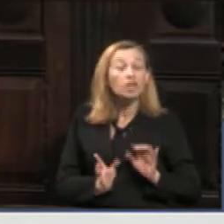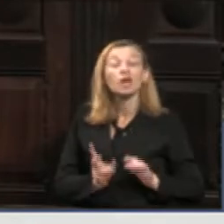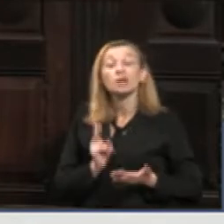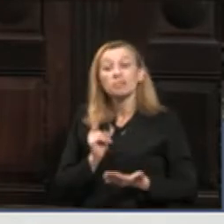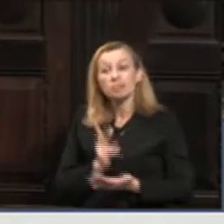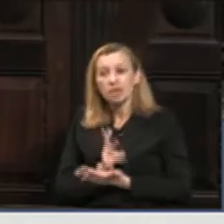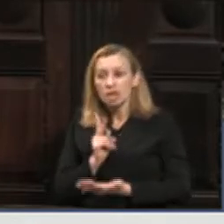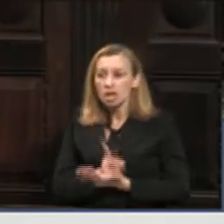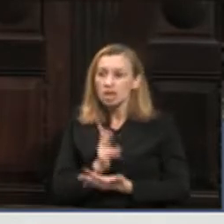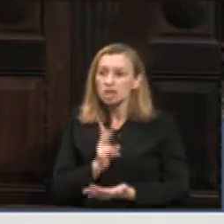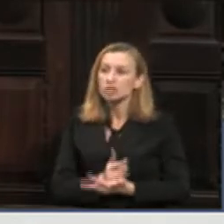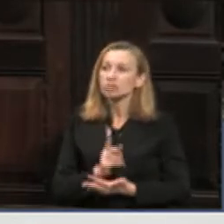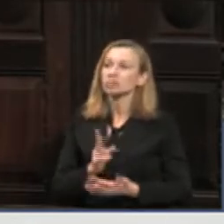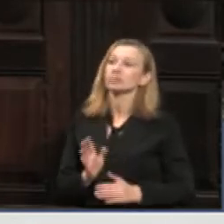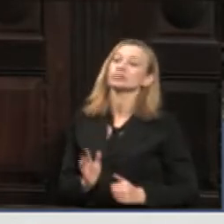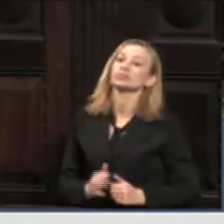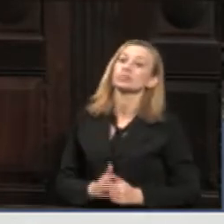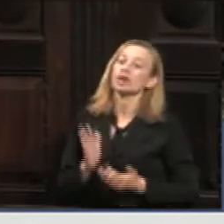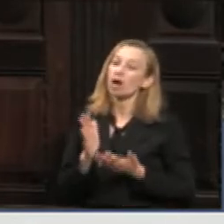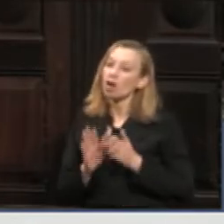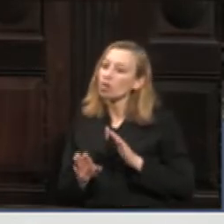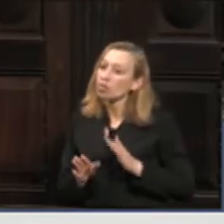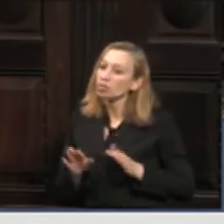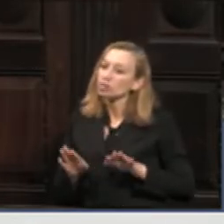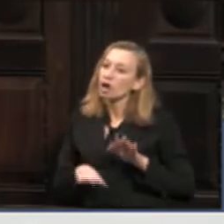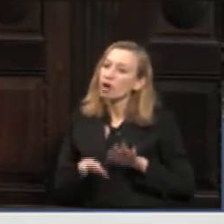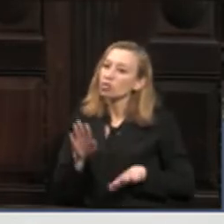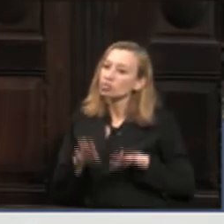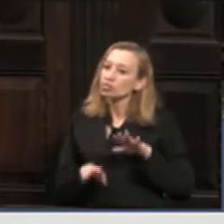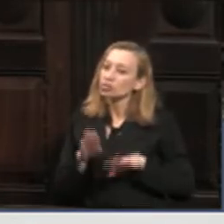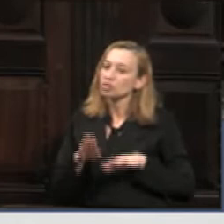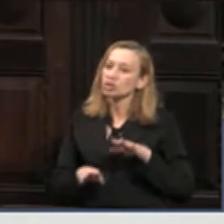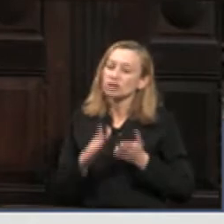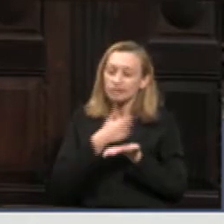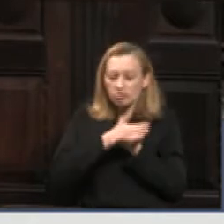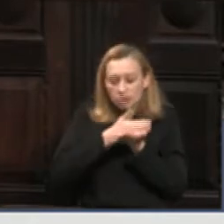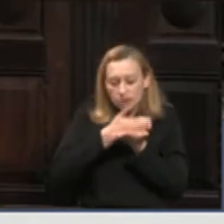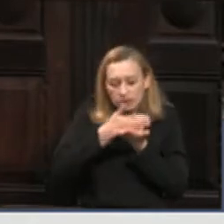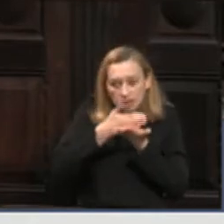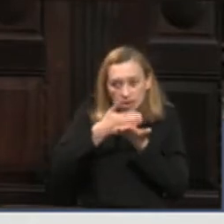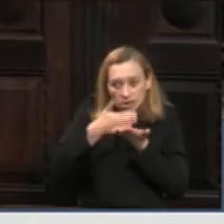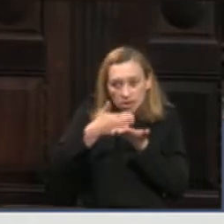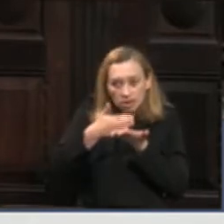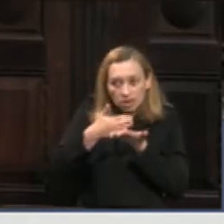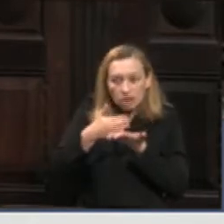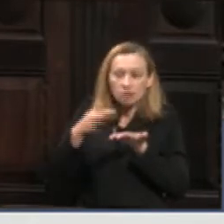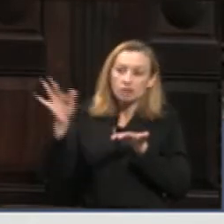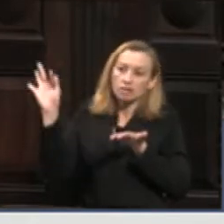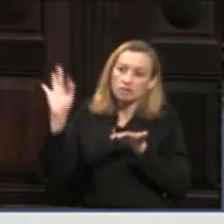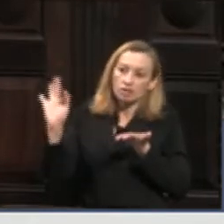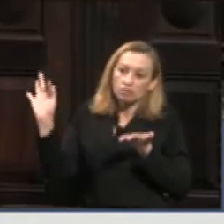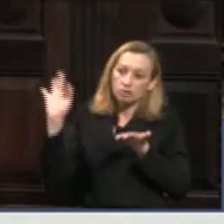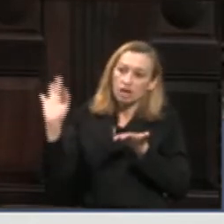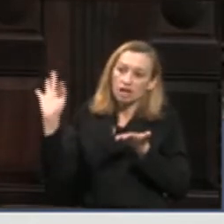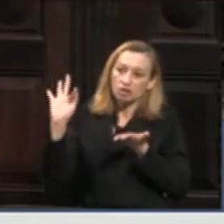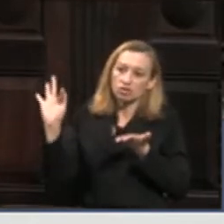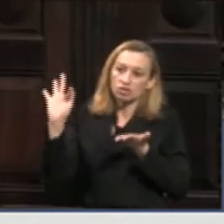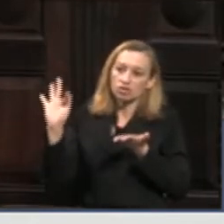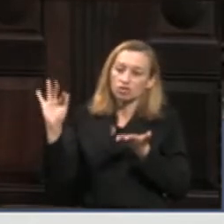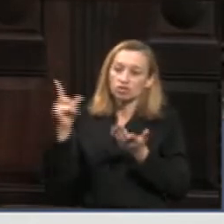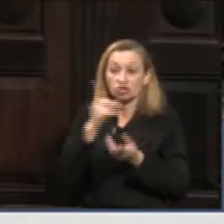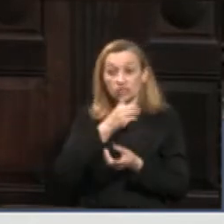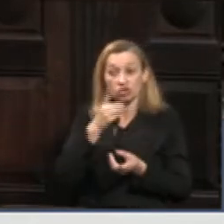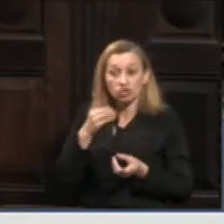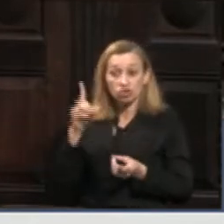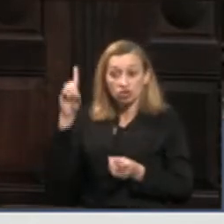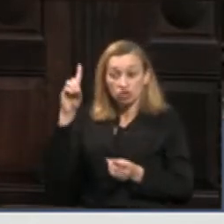Mesmo para aqueles que são iniciantes nas faculdades de direito,